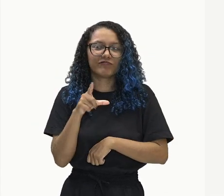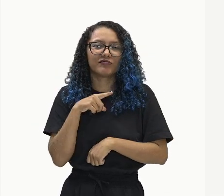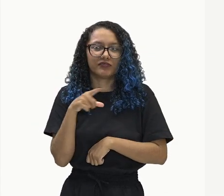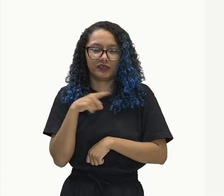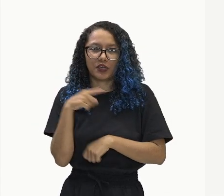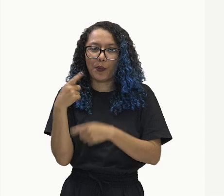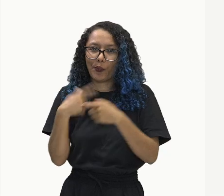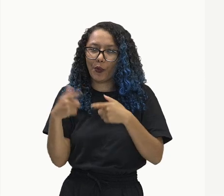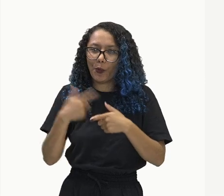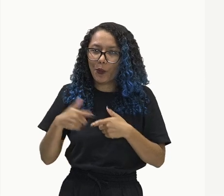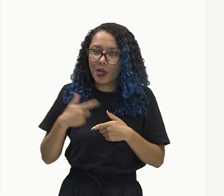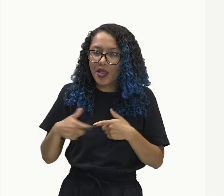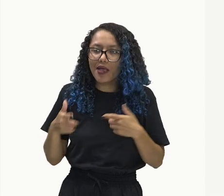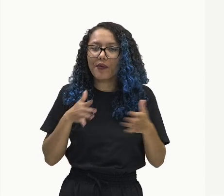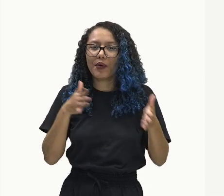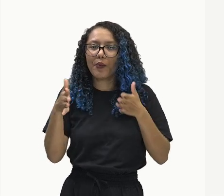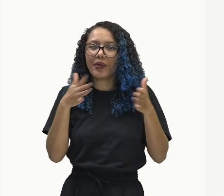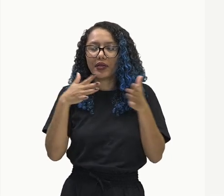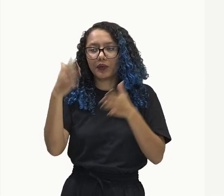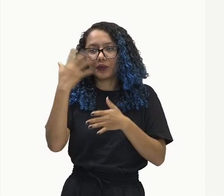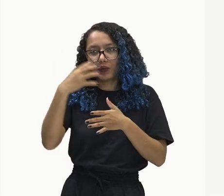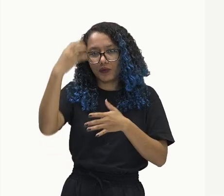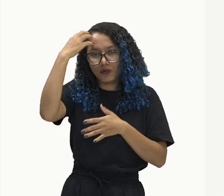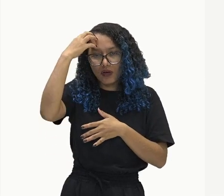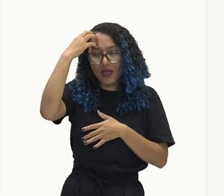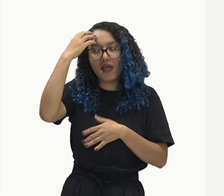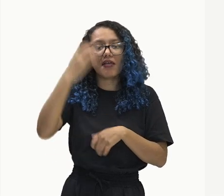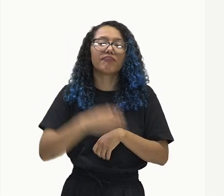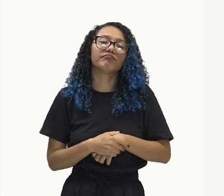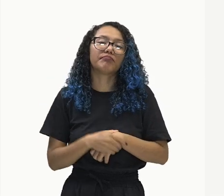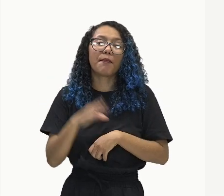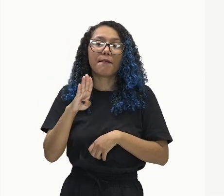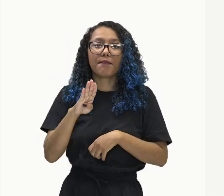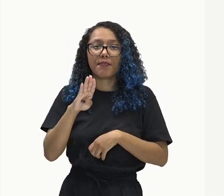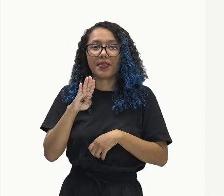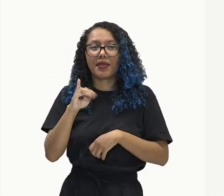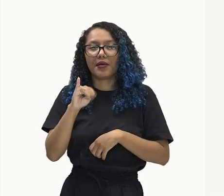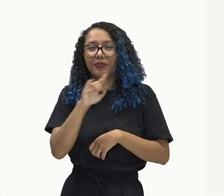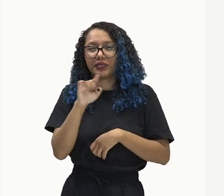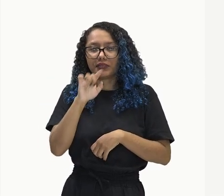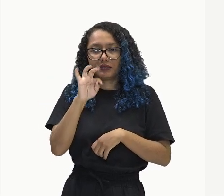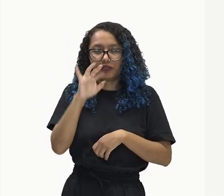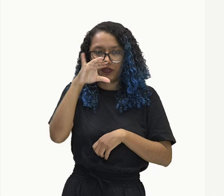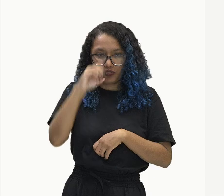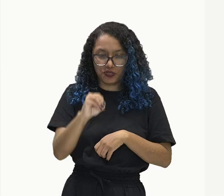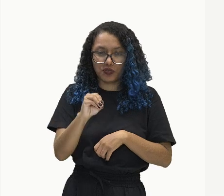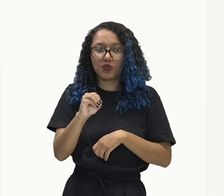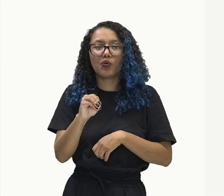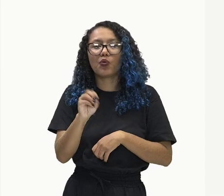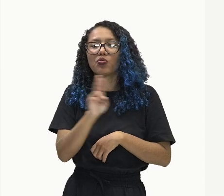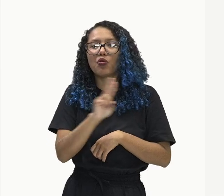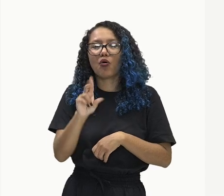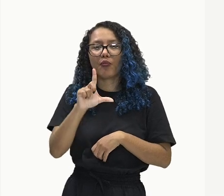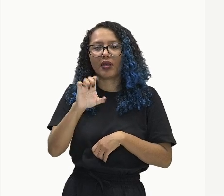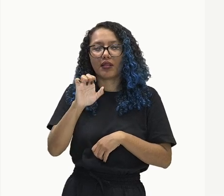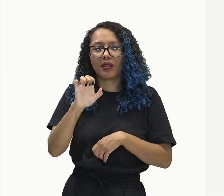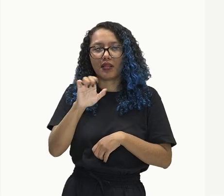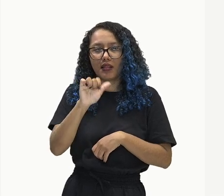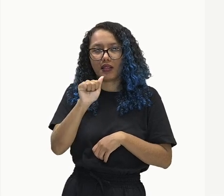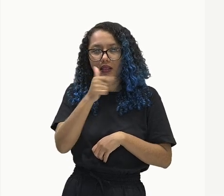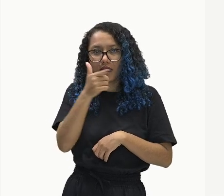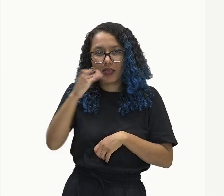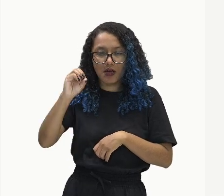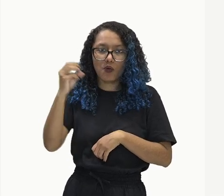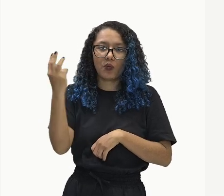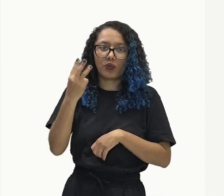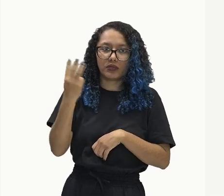ou melhor, o reinado do imperador bizantino Leão III e de Teófilo, seu